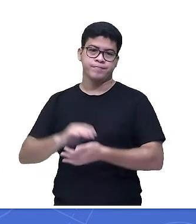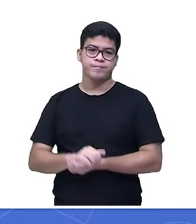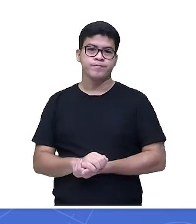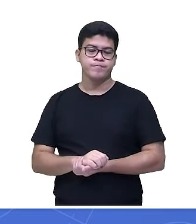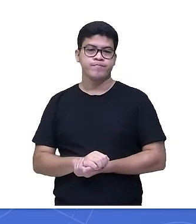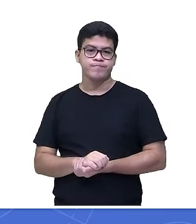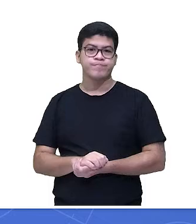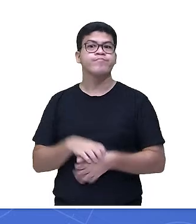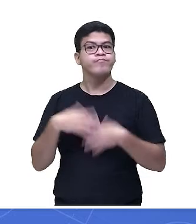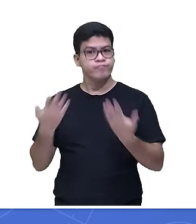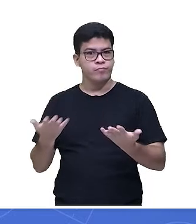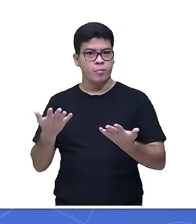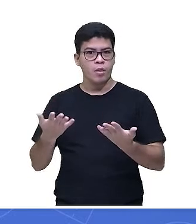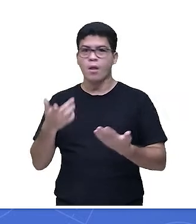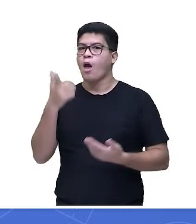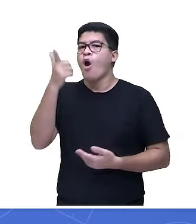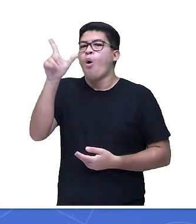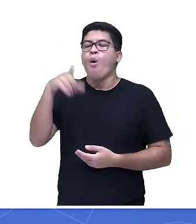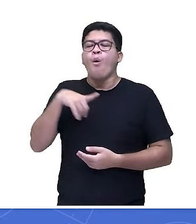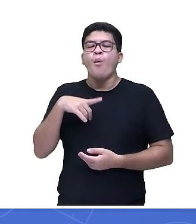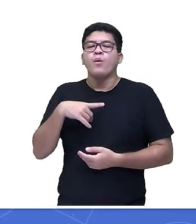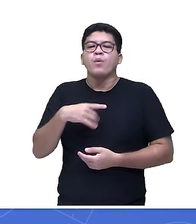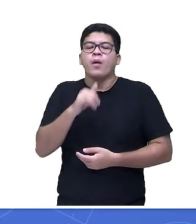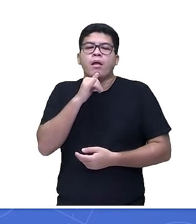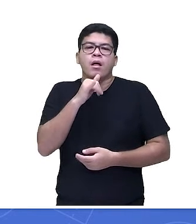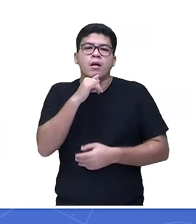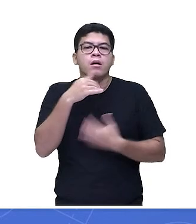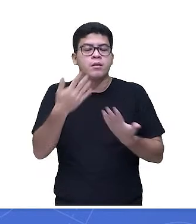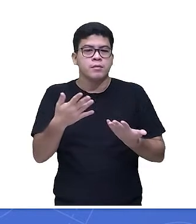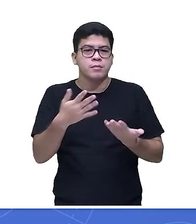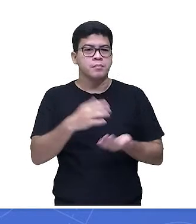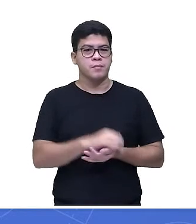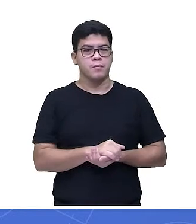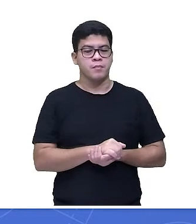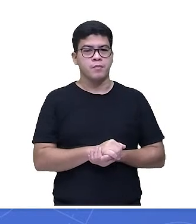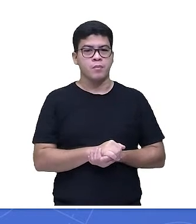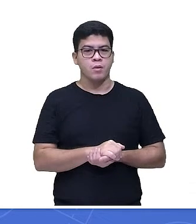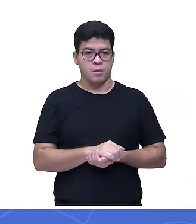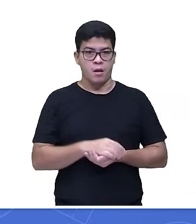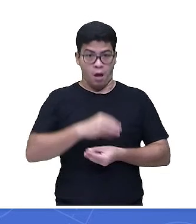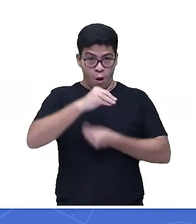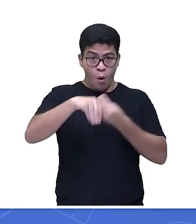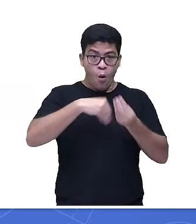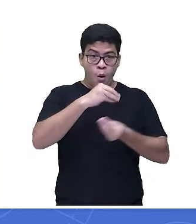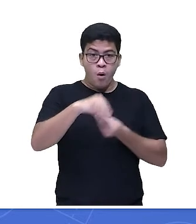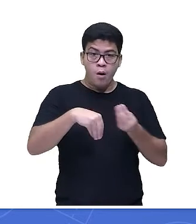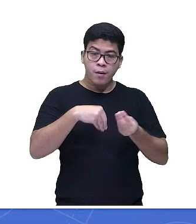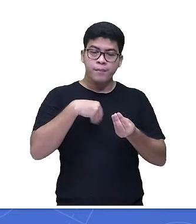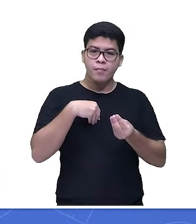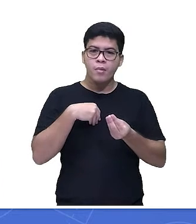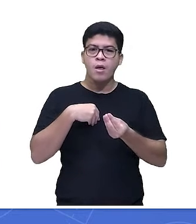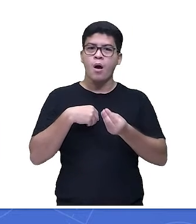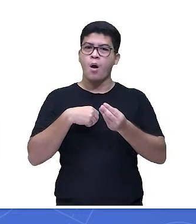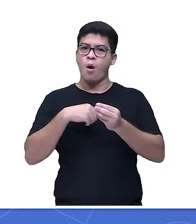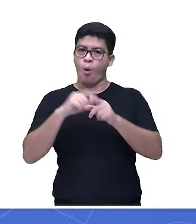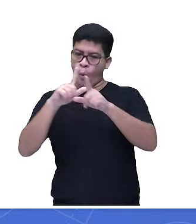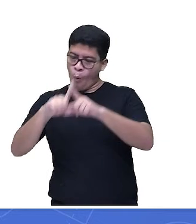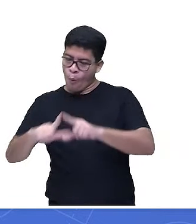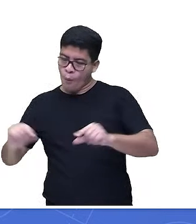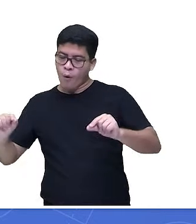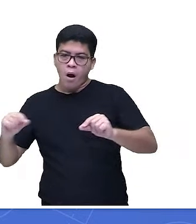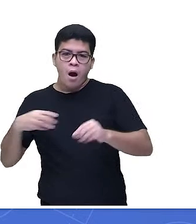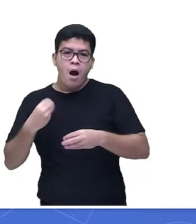Aqui nós temos outros exemplos, tá bom? De mistura homogênea e